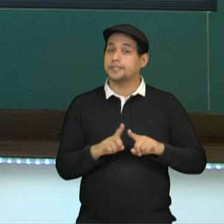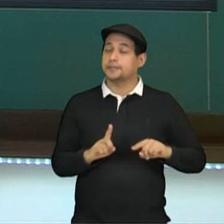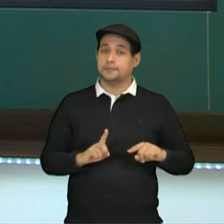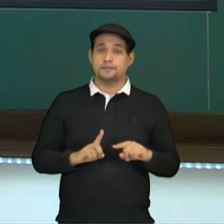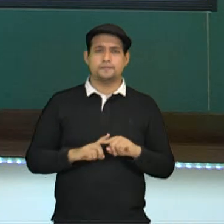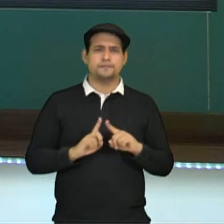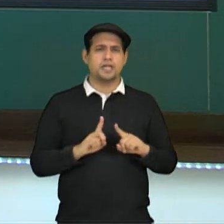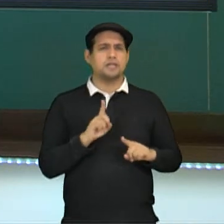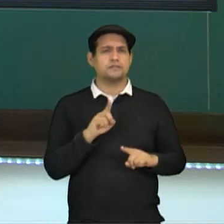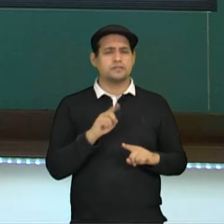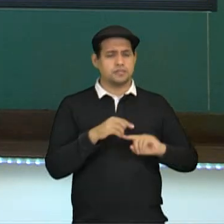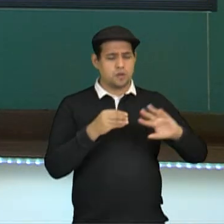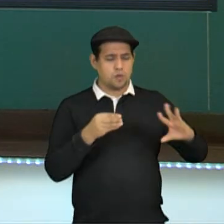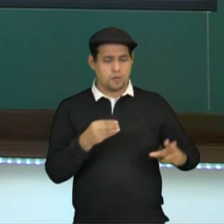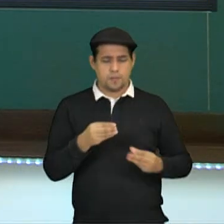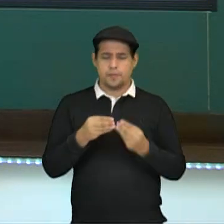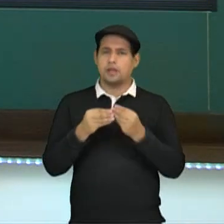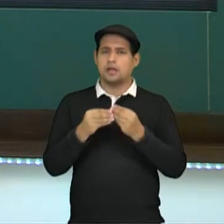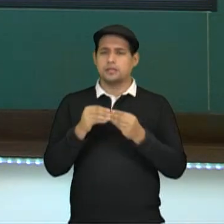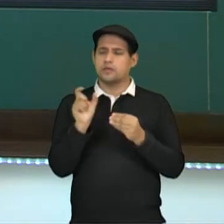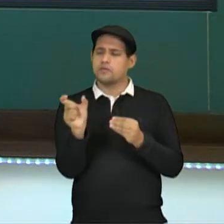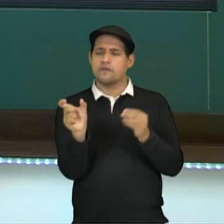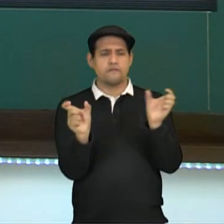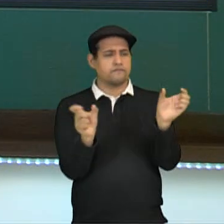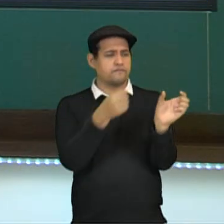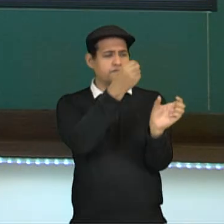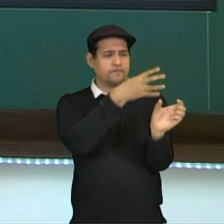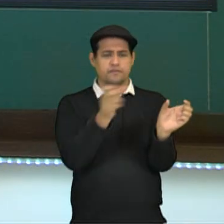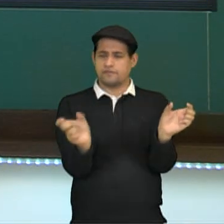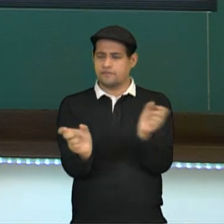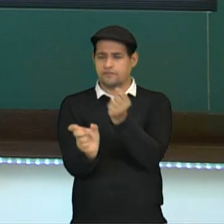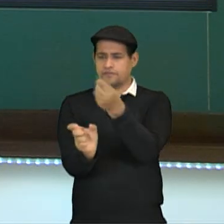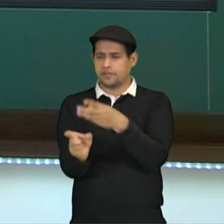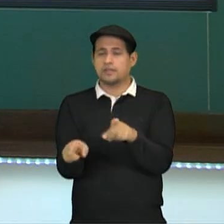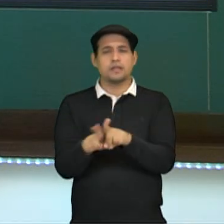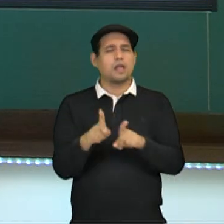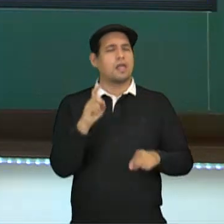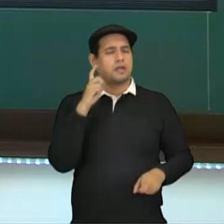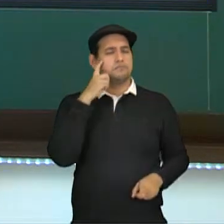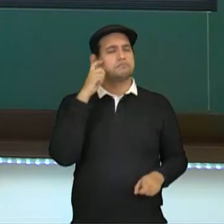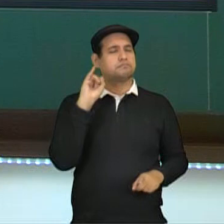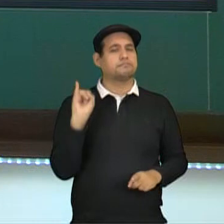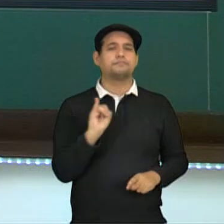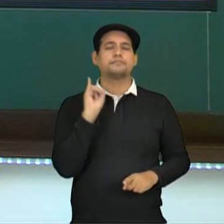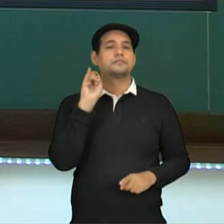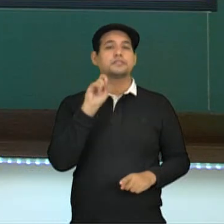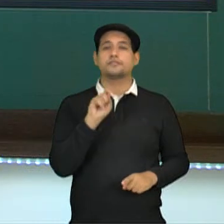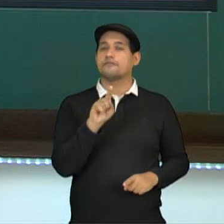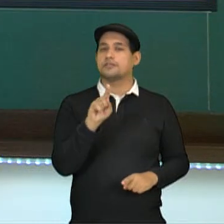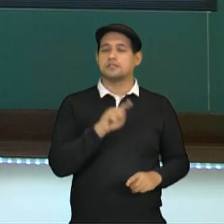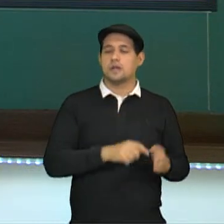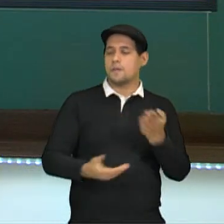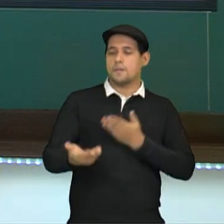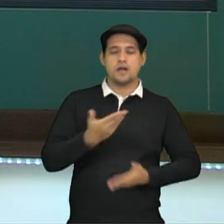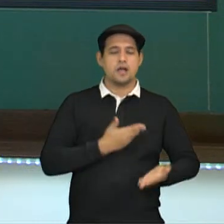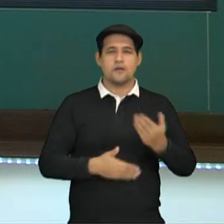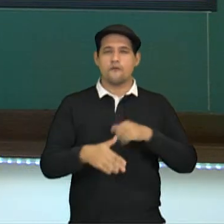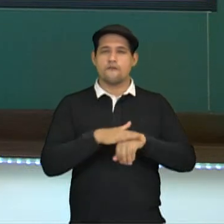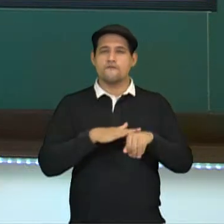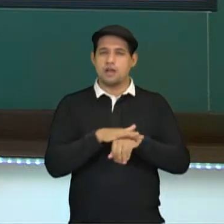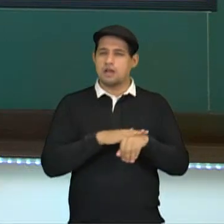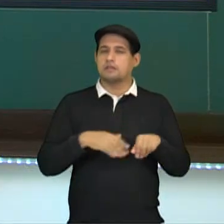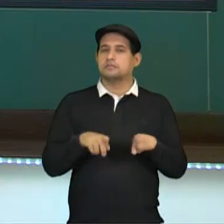Então, você completa aí essas lacunas e, claro, né, é sempre interessante que você socialize,